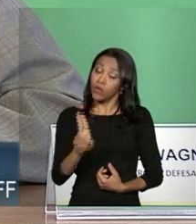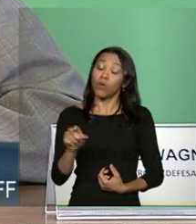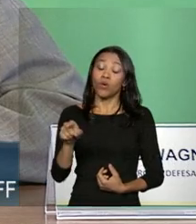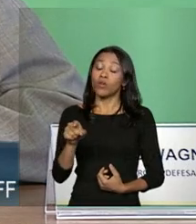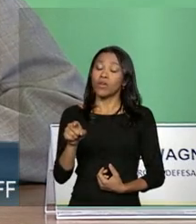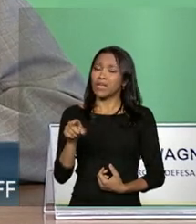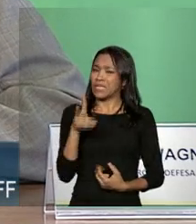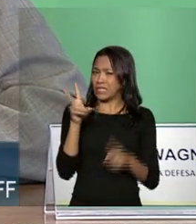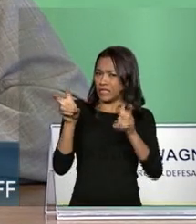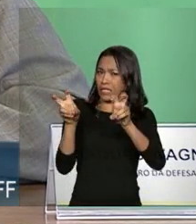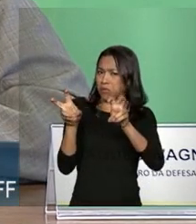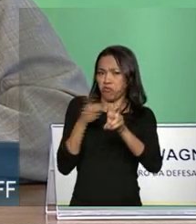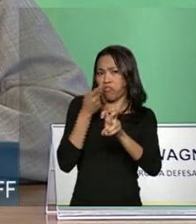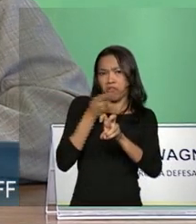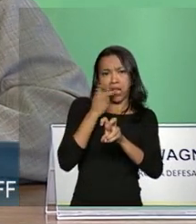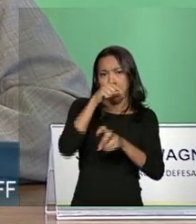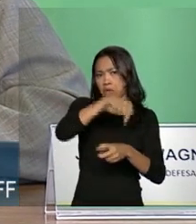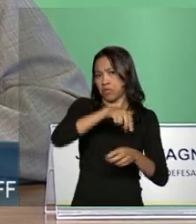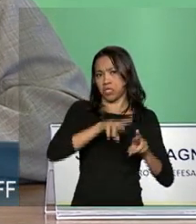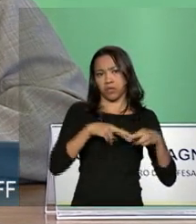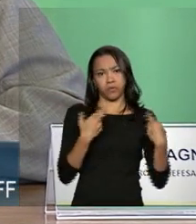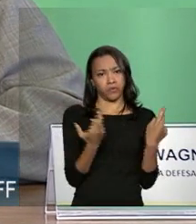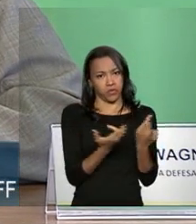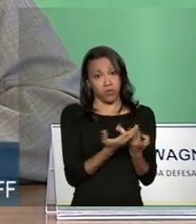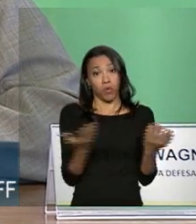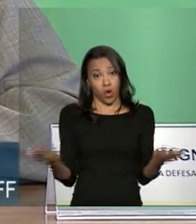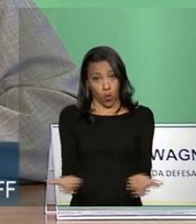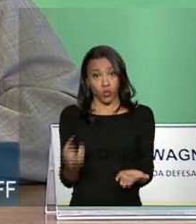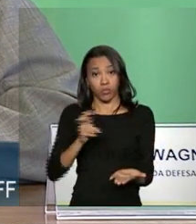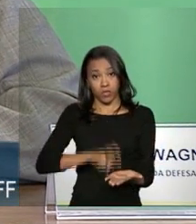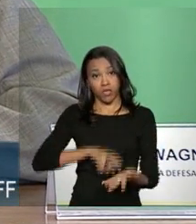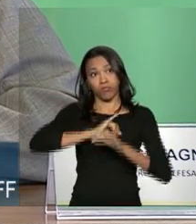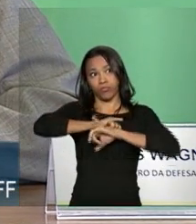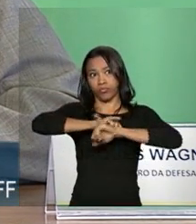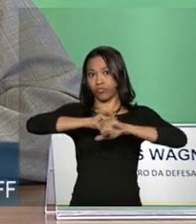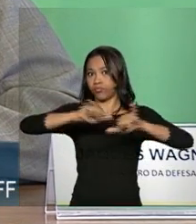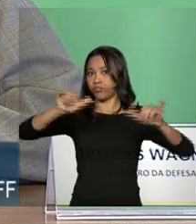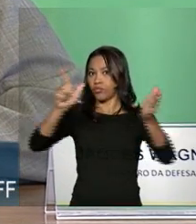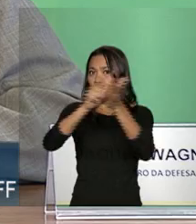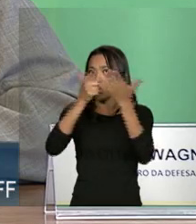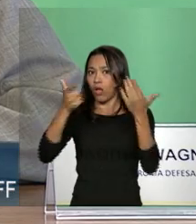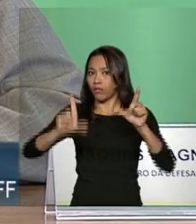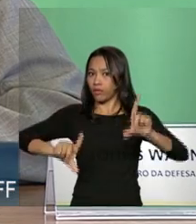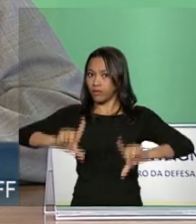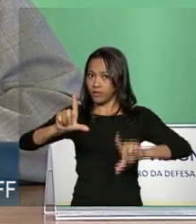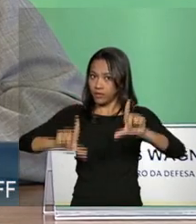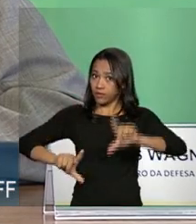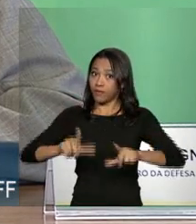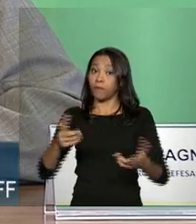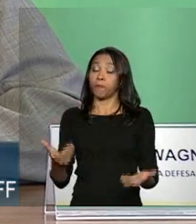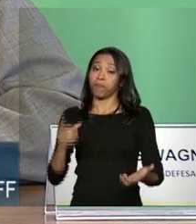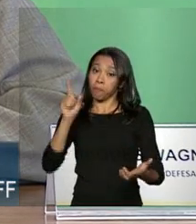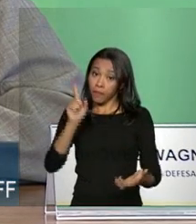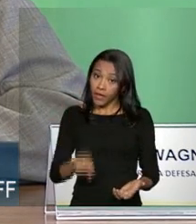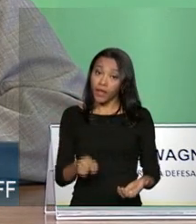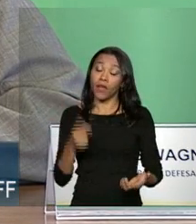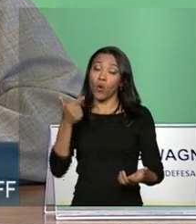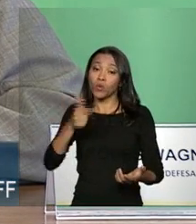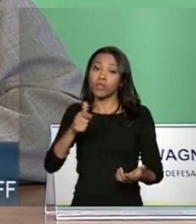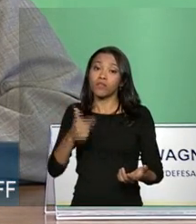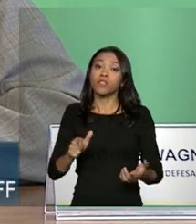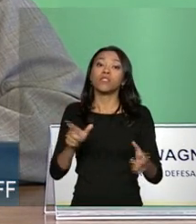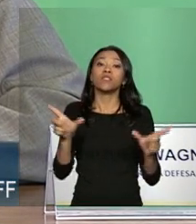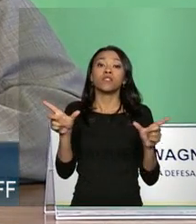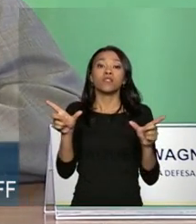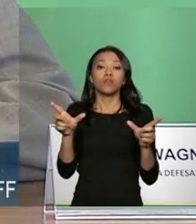porque foi hoje de manhã foi notícia, é mais uma etapa da Operação Lava Jato. Eu